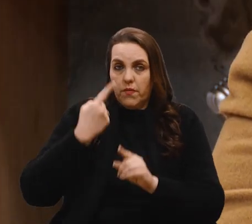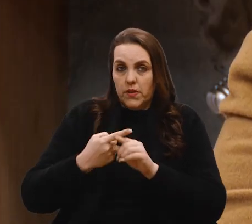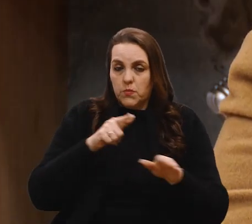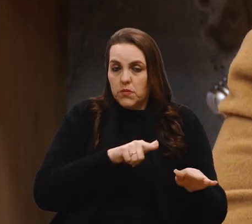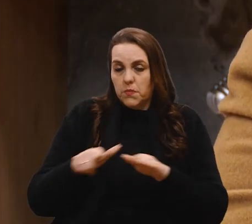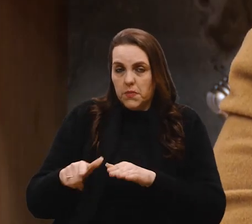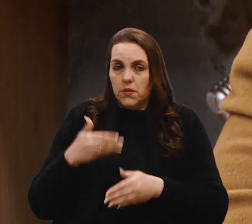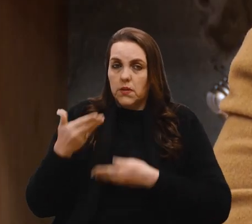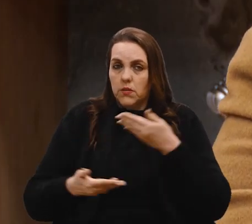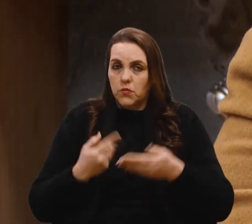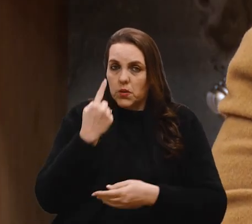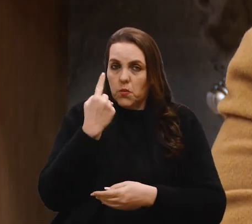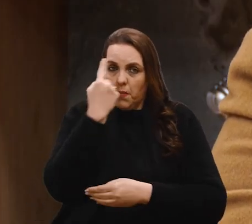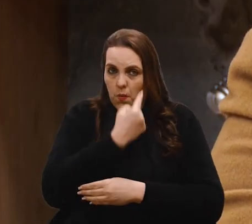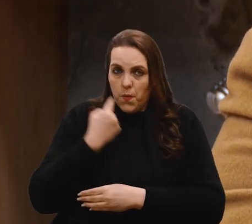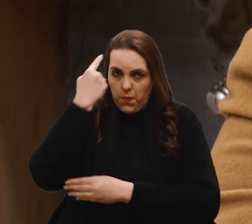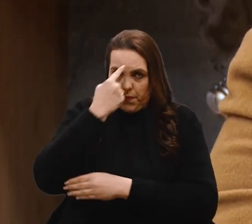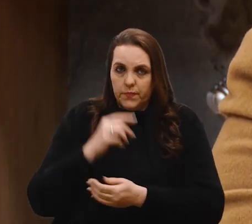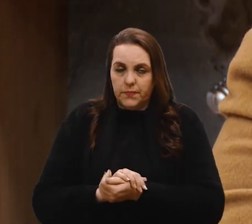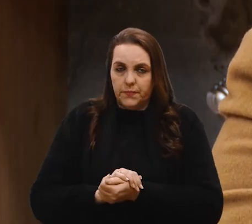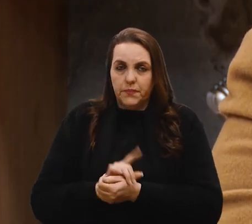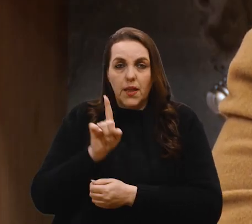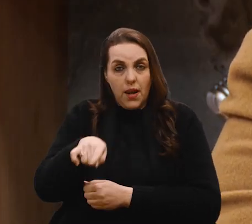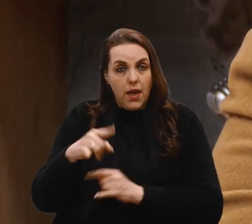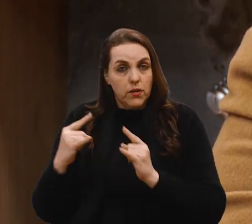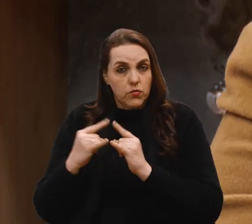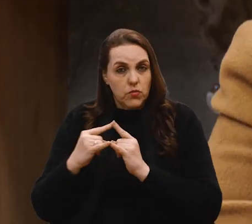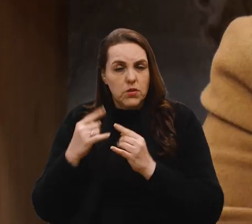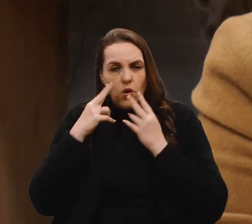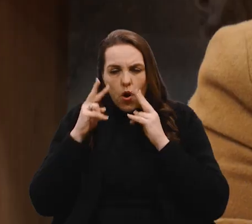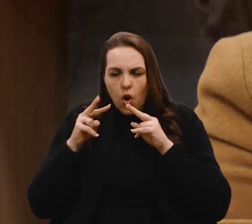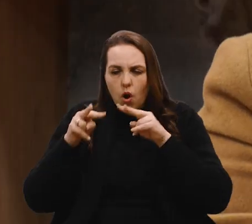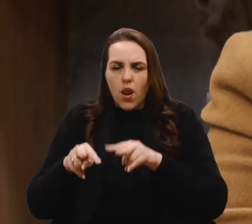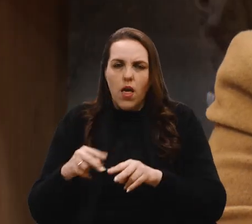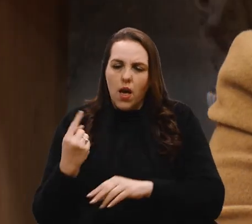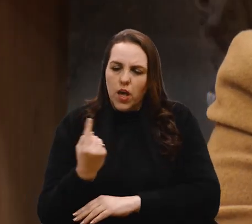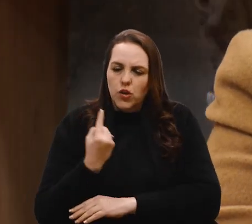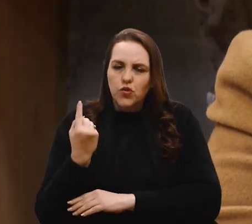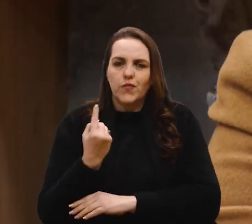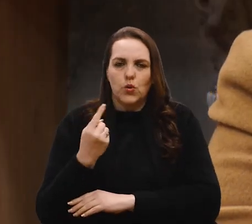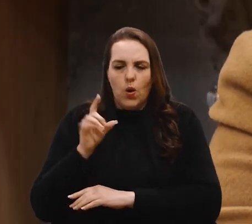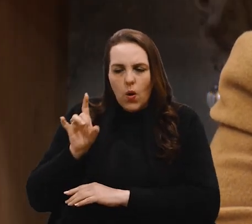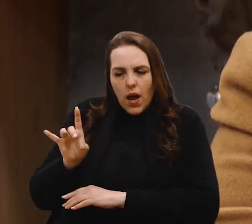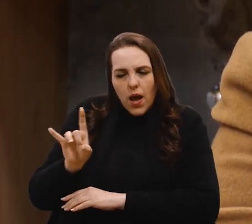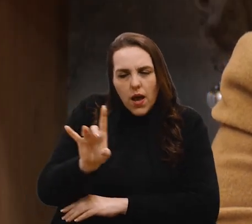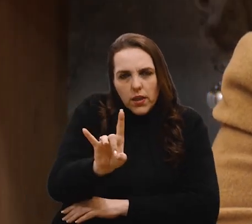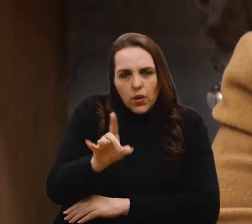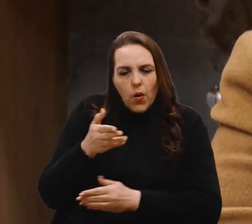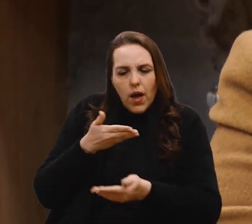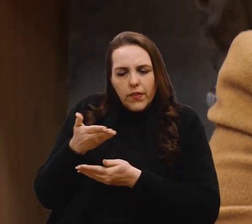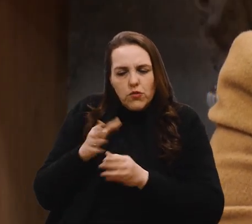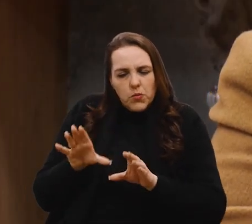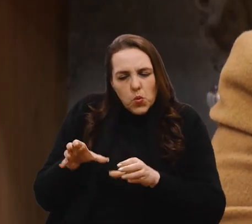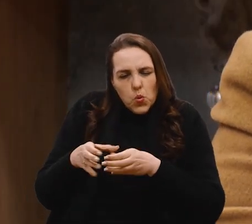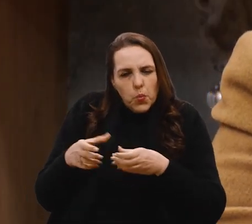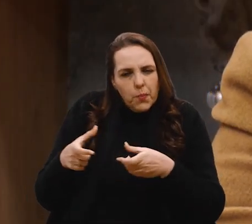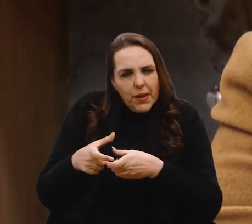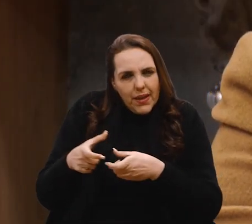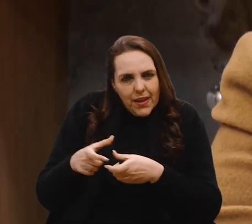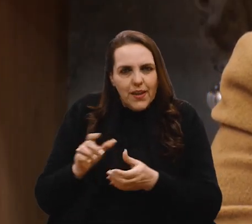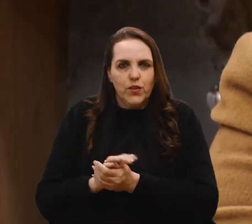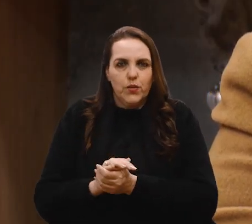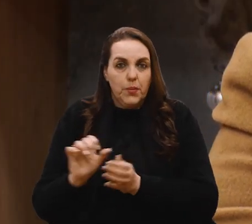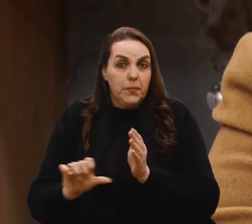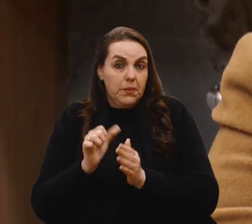de 1 hora. Então, lá no CEMAP, ele tem esse olhar mais individualizado, né? Eles são atendidos em pequenos grupos. A gente primeiro